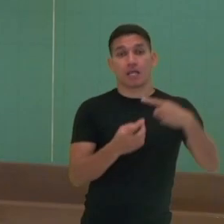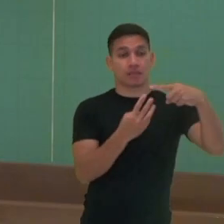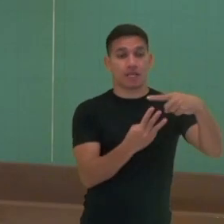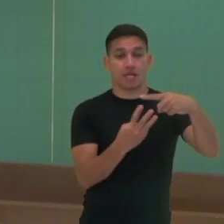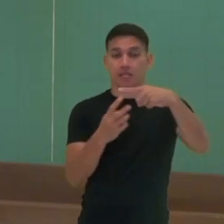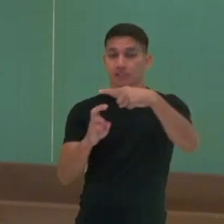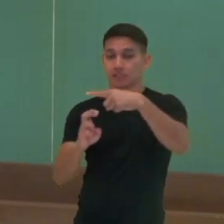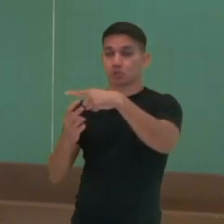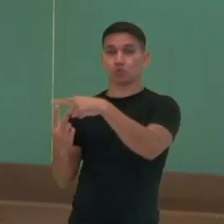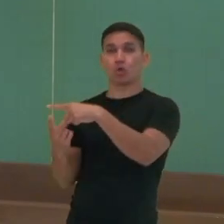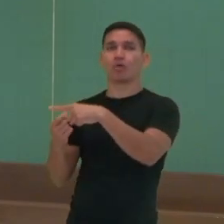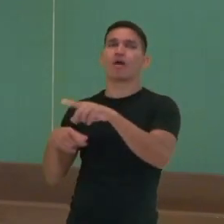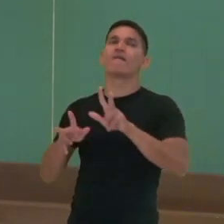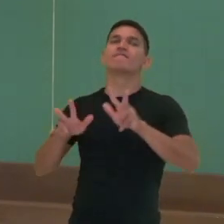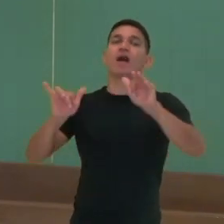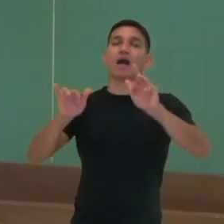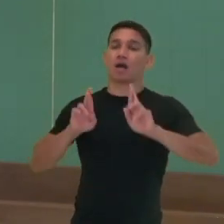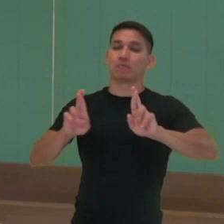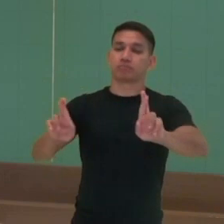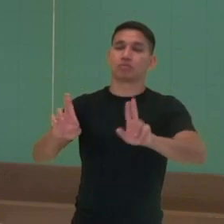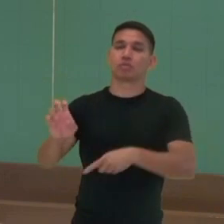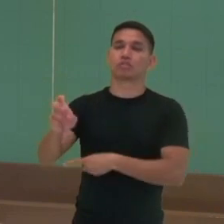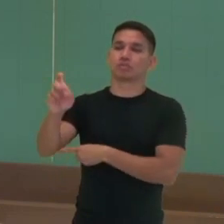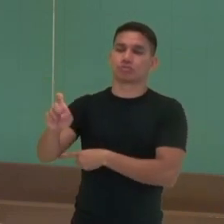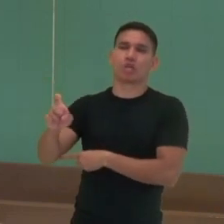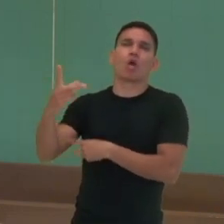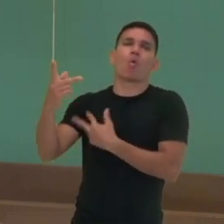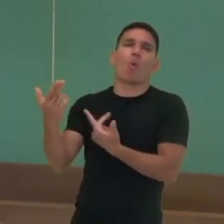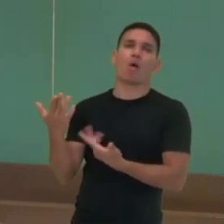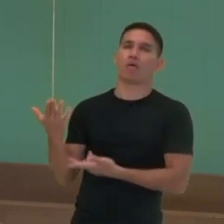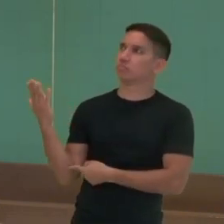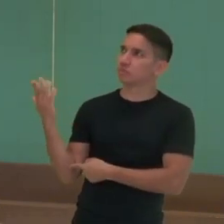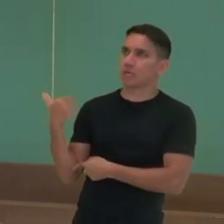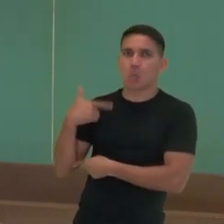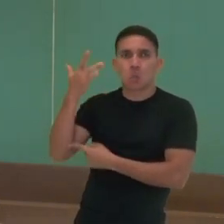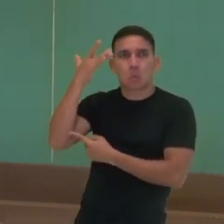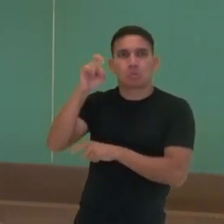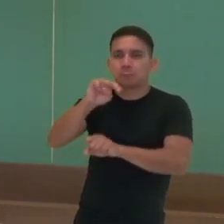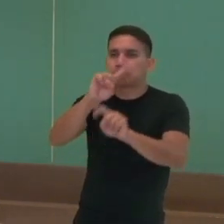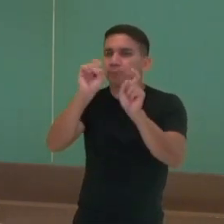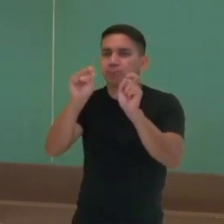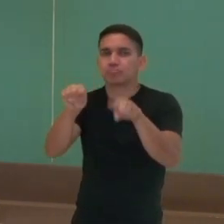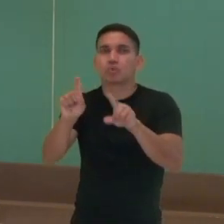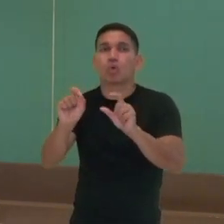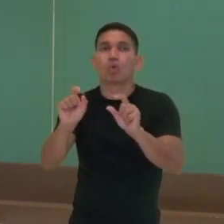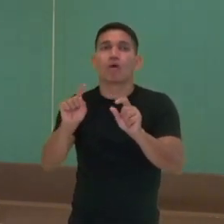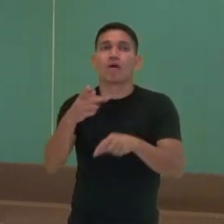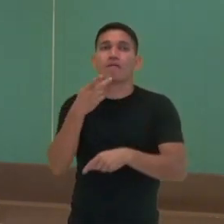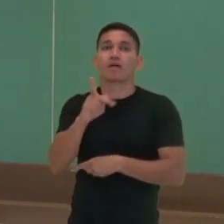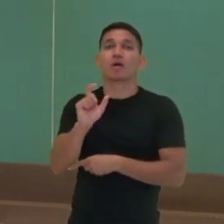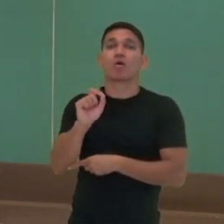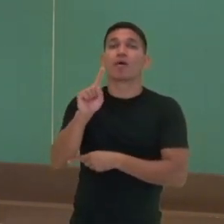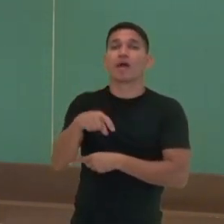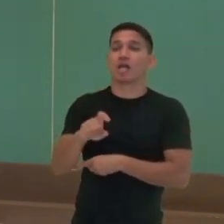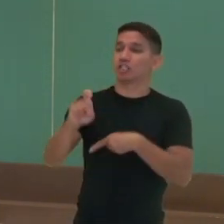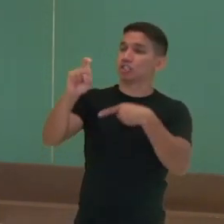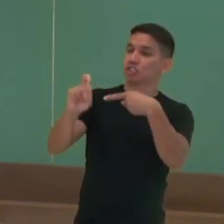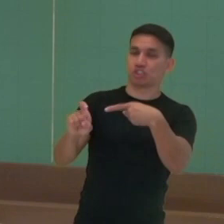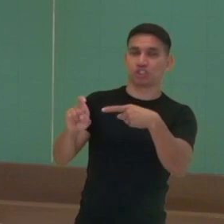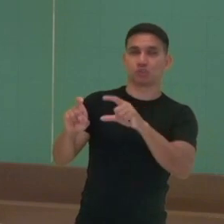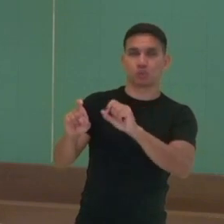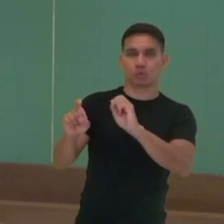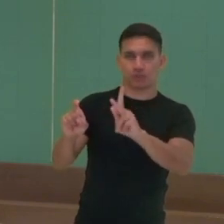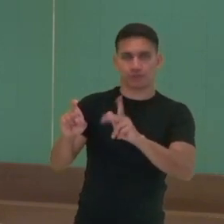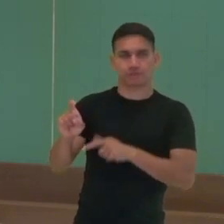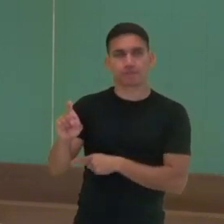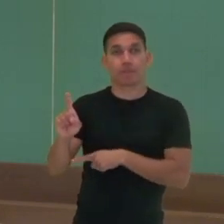mesmo resultado, não é mesmo? Então, esse mesmo resultado que eu não sei quem é, eu vou chamar de X. E